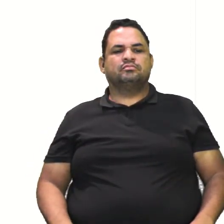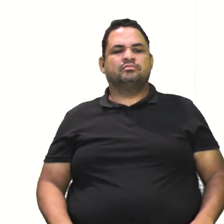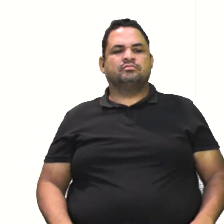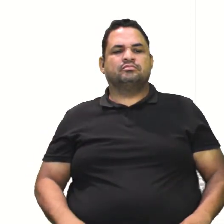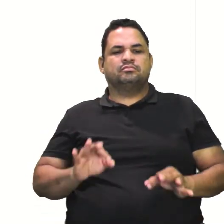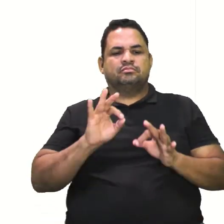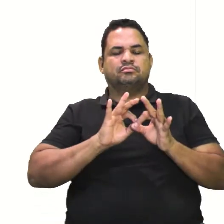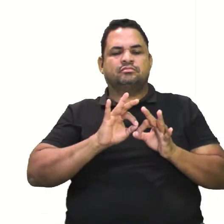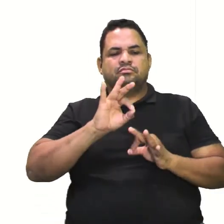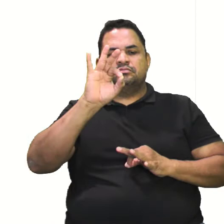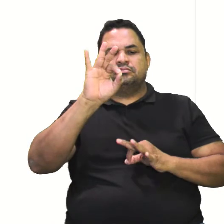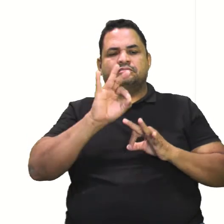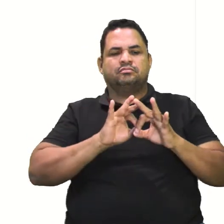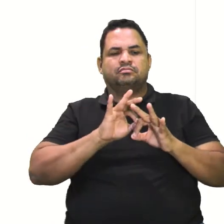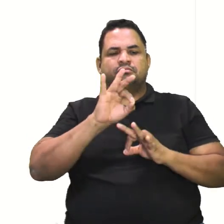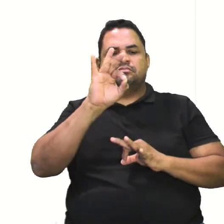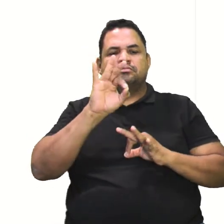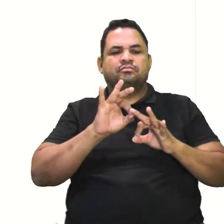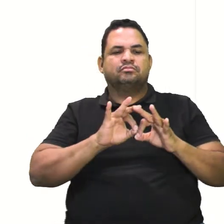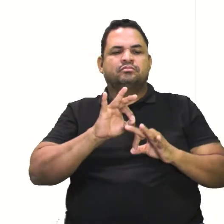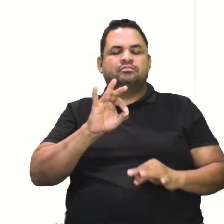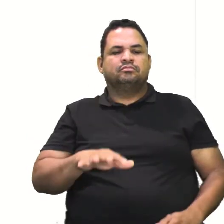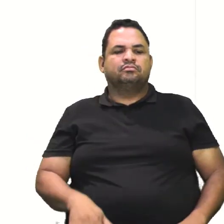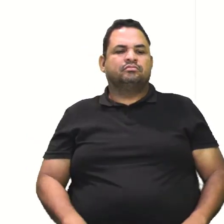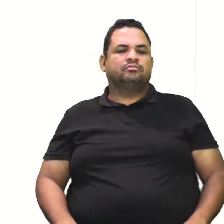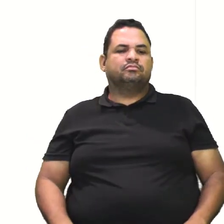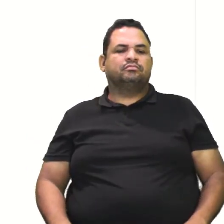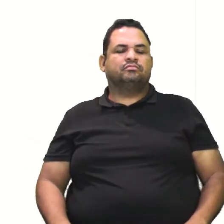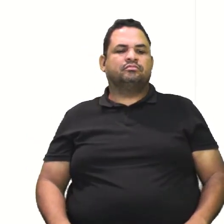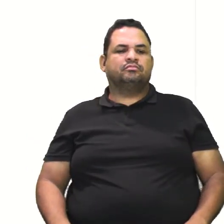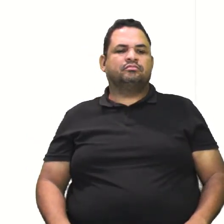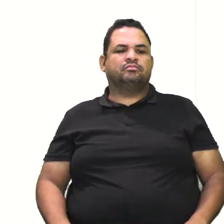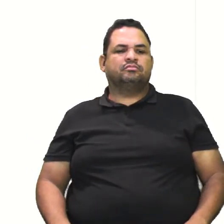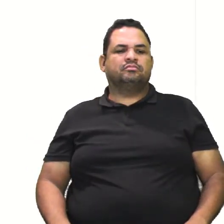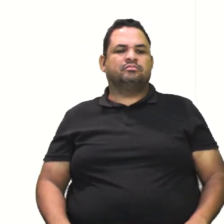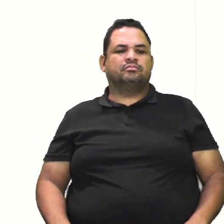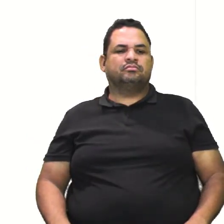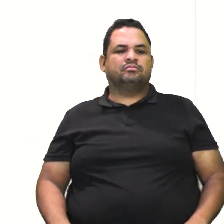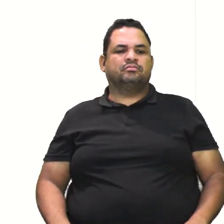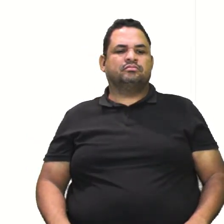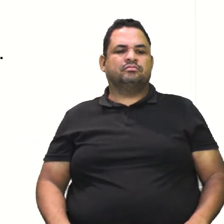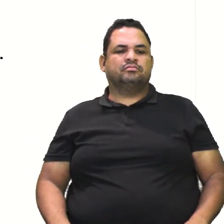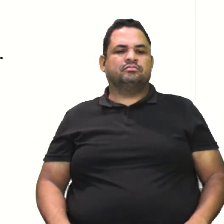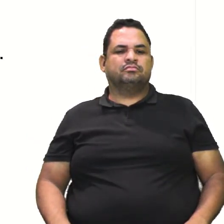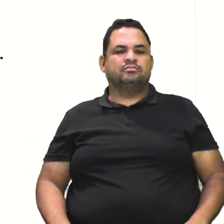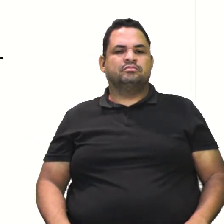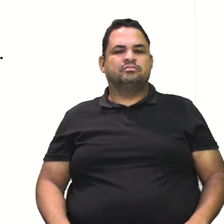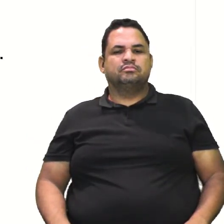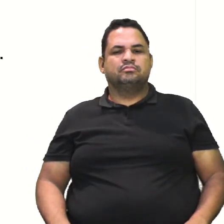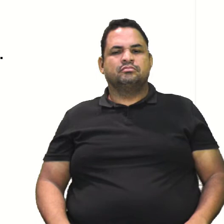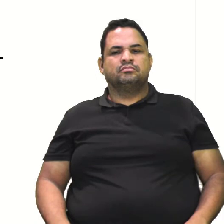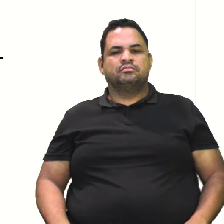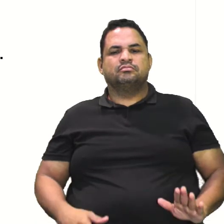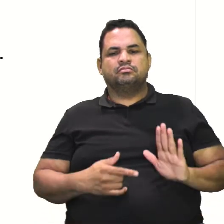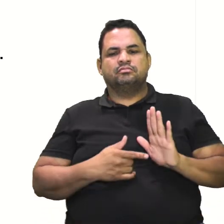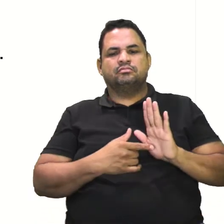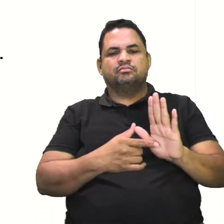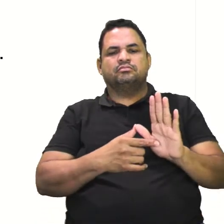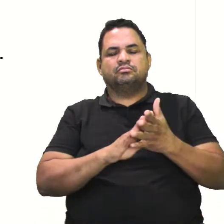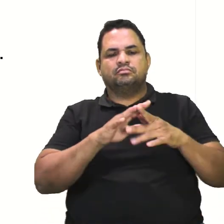uma distância, né? Que depois vocês vão analisar isso melhor. O vértice da parábola. Tudo isso é dado